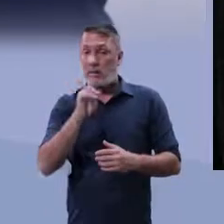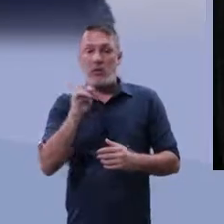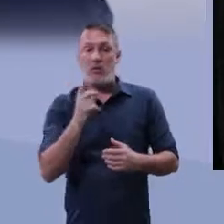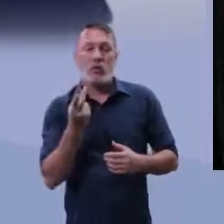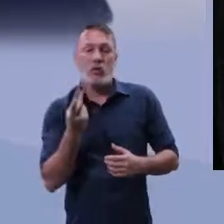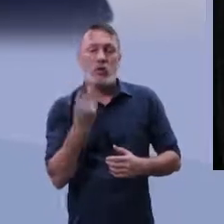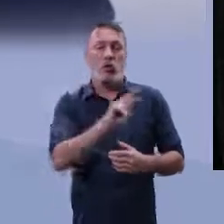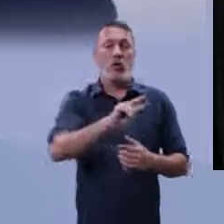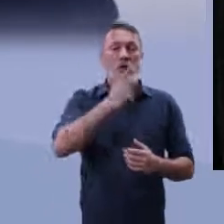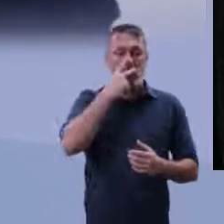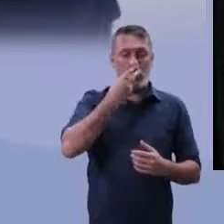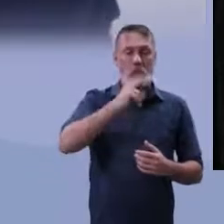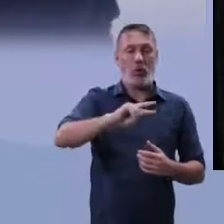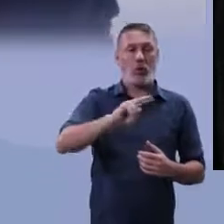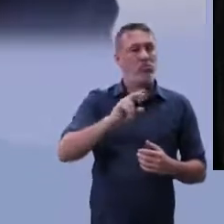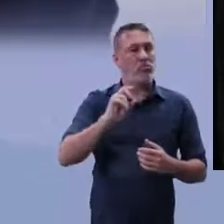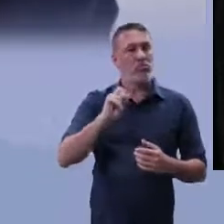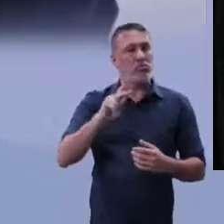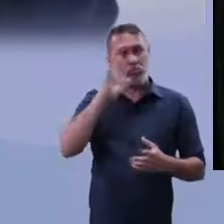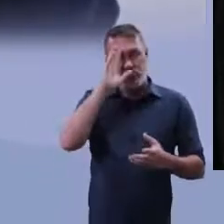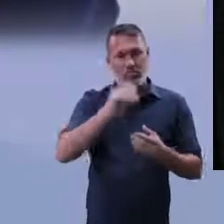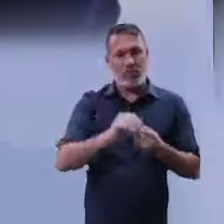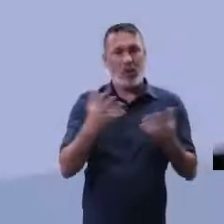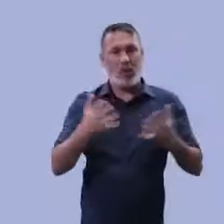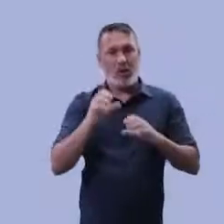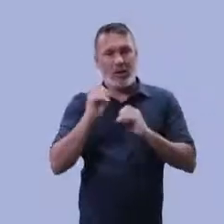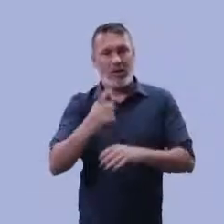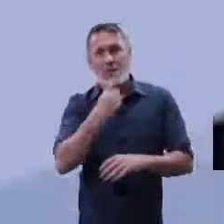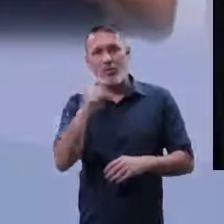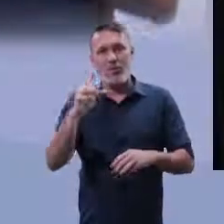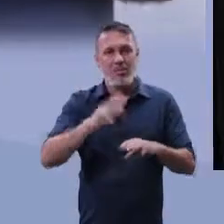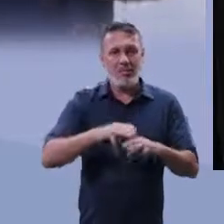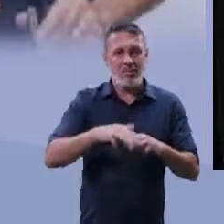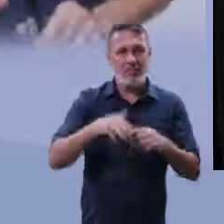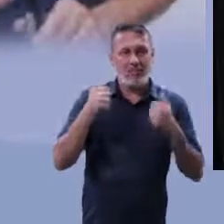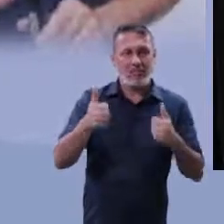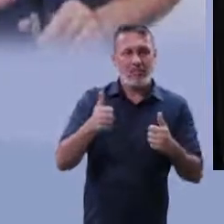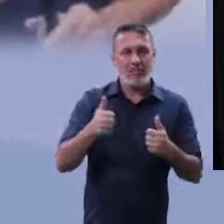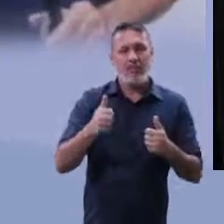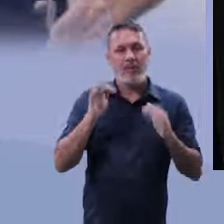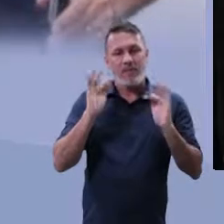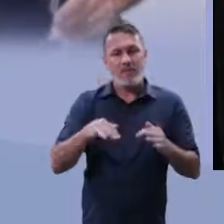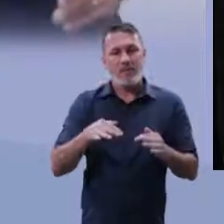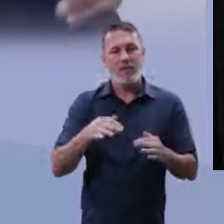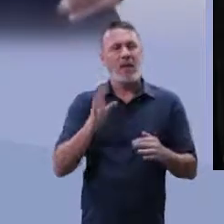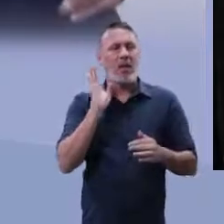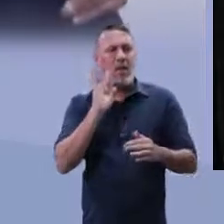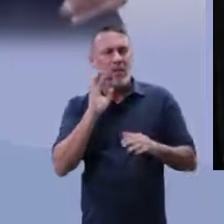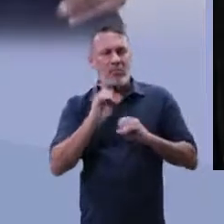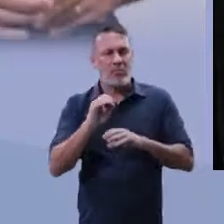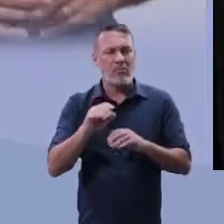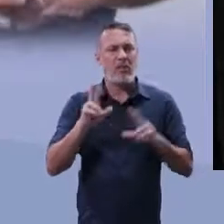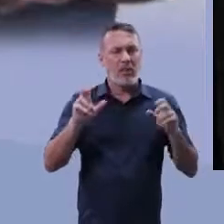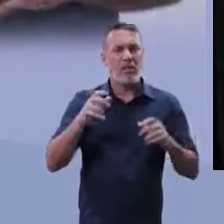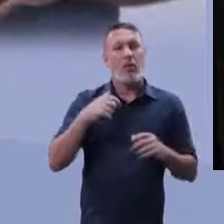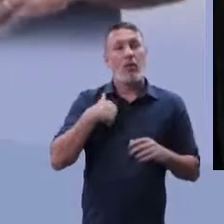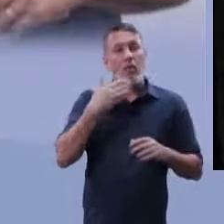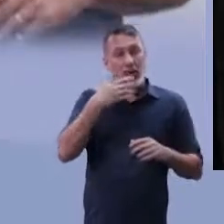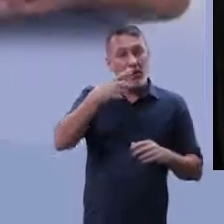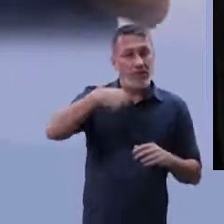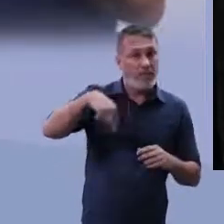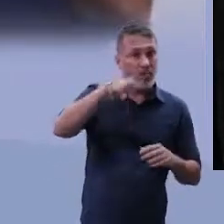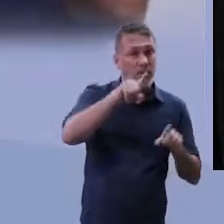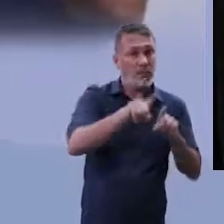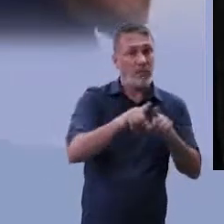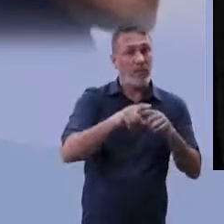inversamente, é só inverter os números proporcionais. Professor Hélio Hacker ficando por aqui, terminando mais uma aula